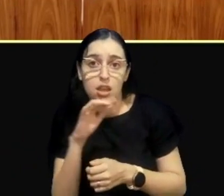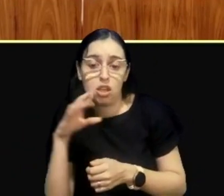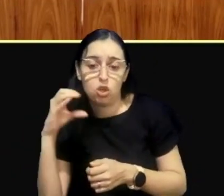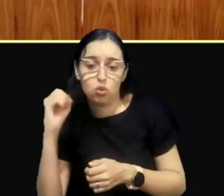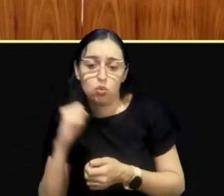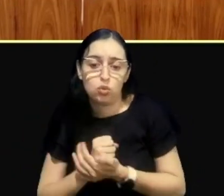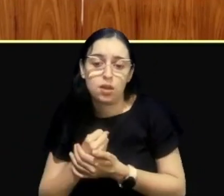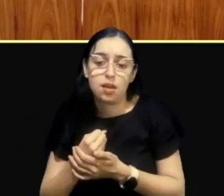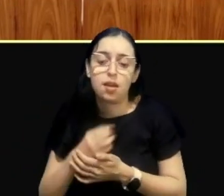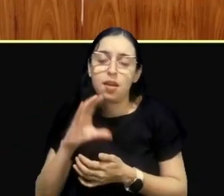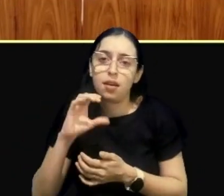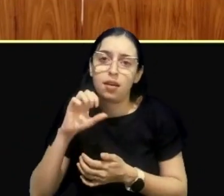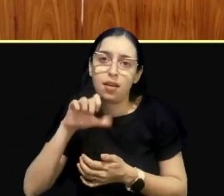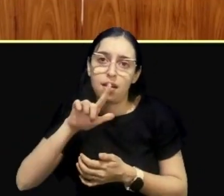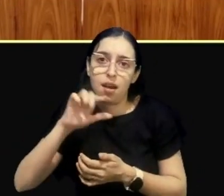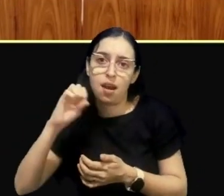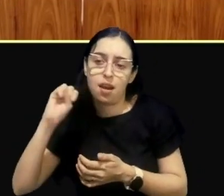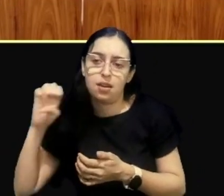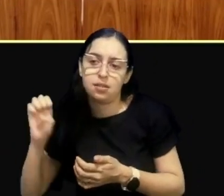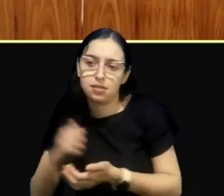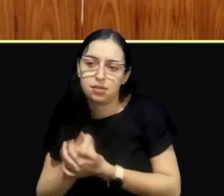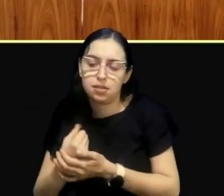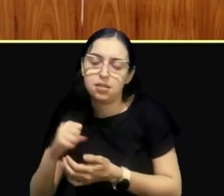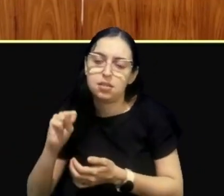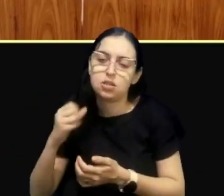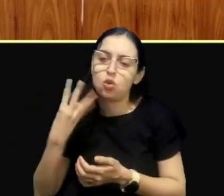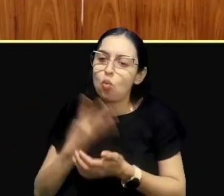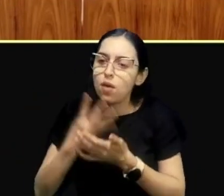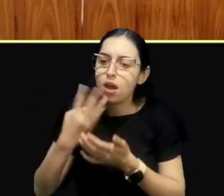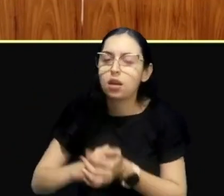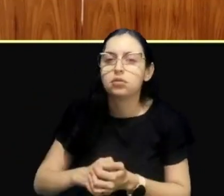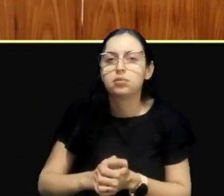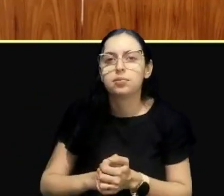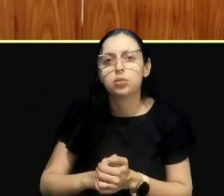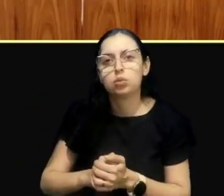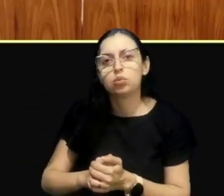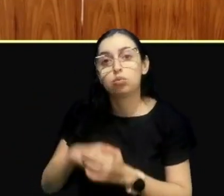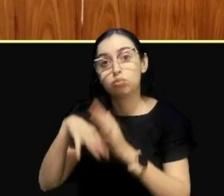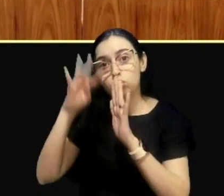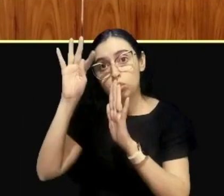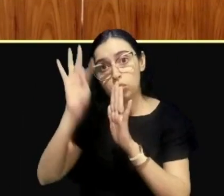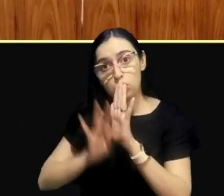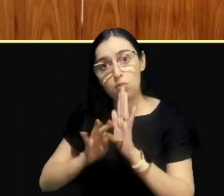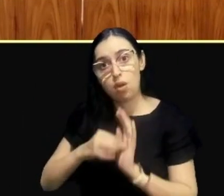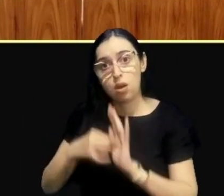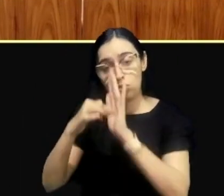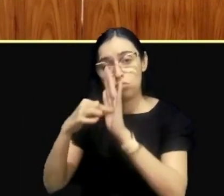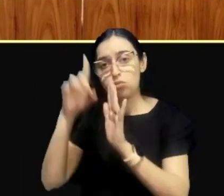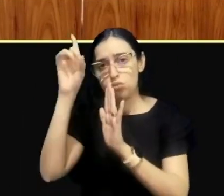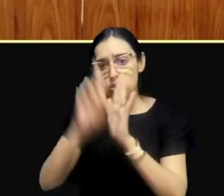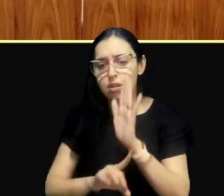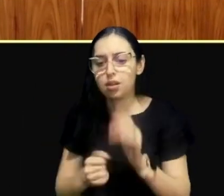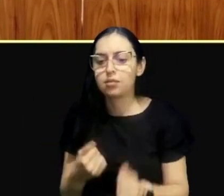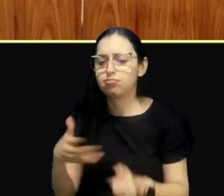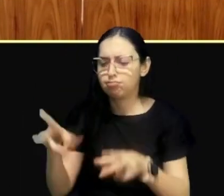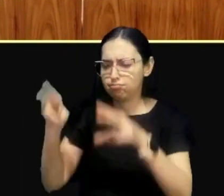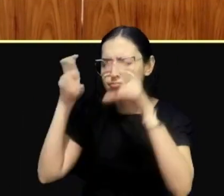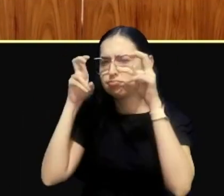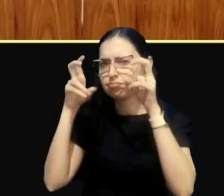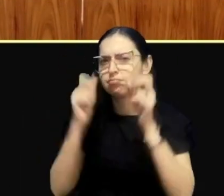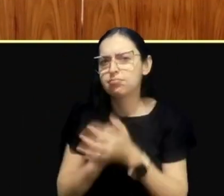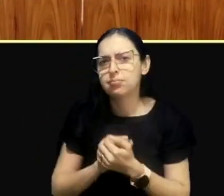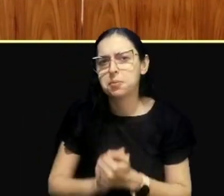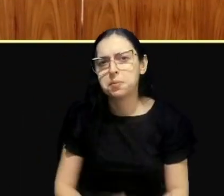Davi, ações já como rio, como titular do direito, né? Seriam muito interessantes,